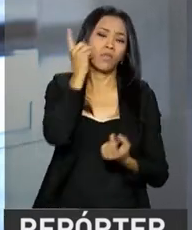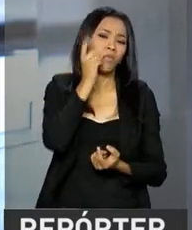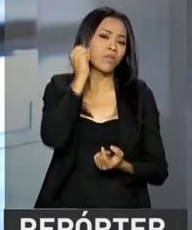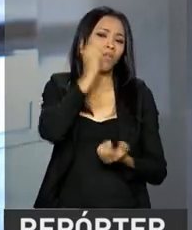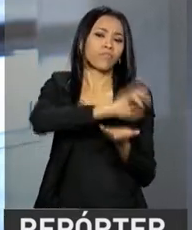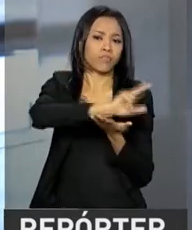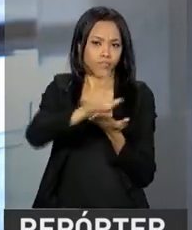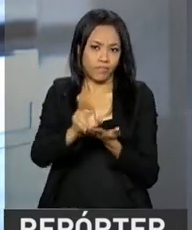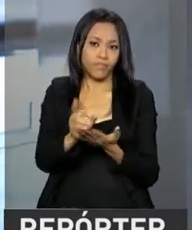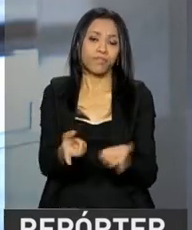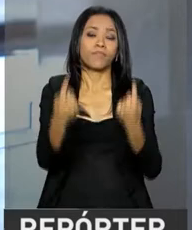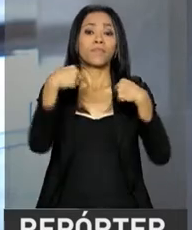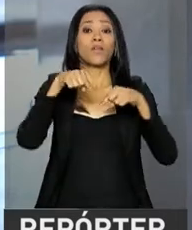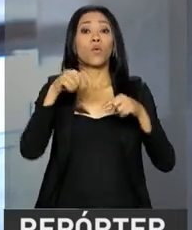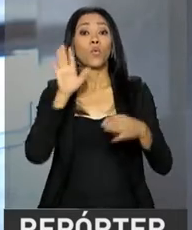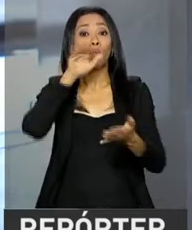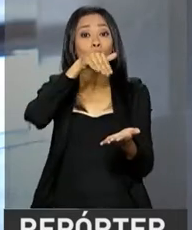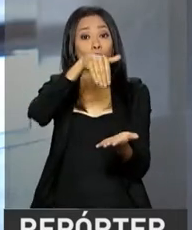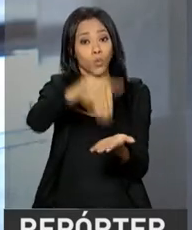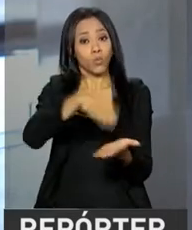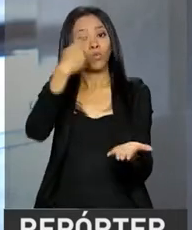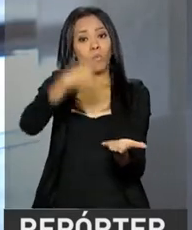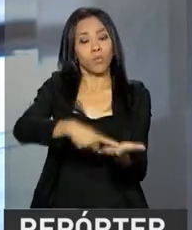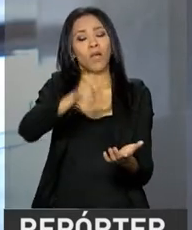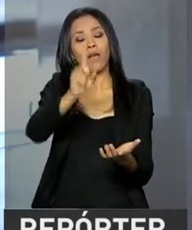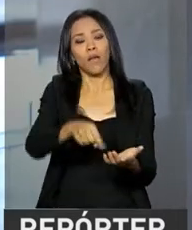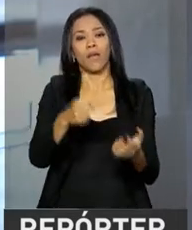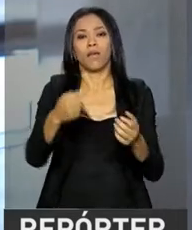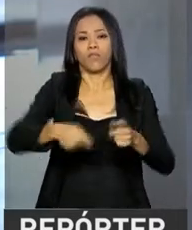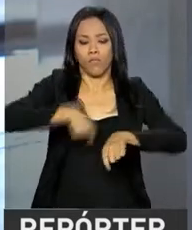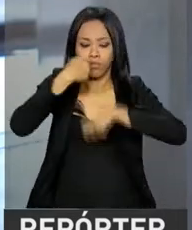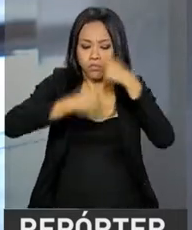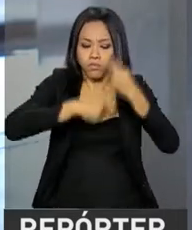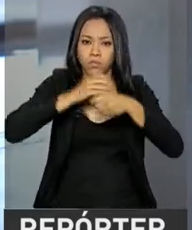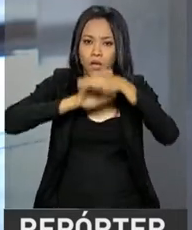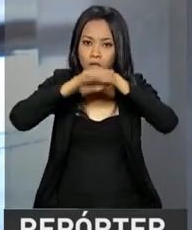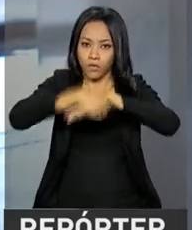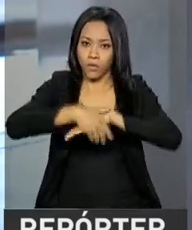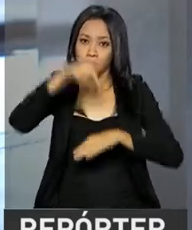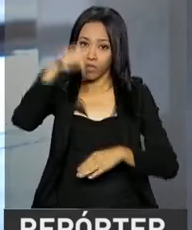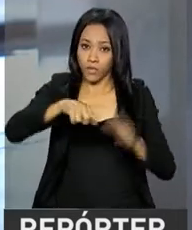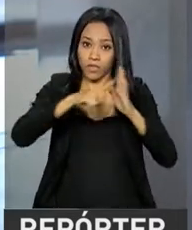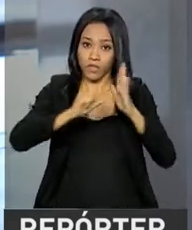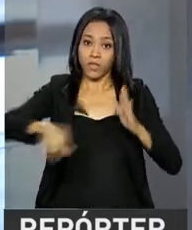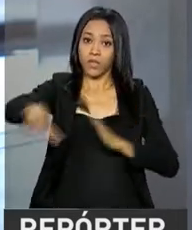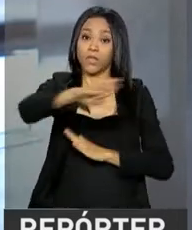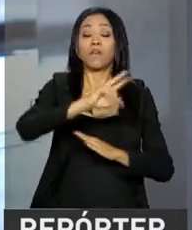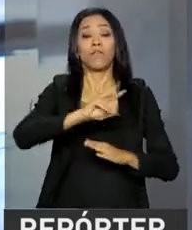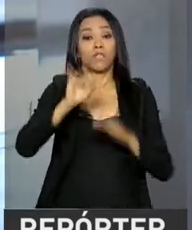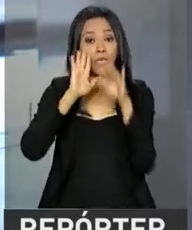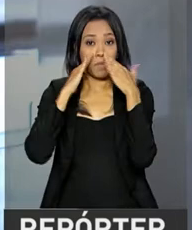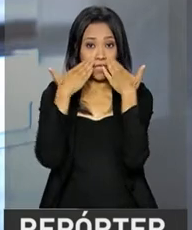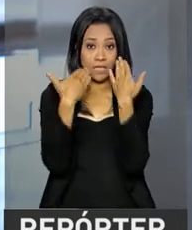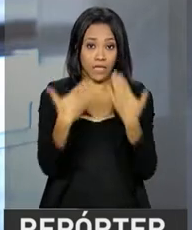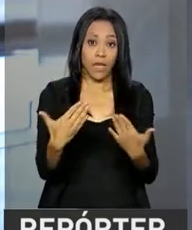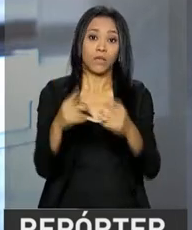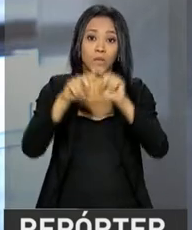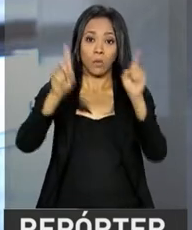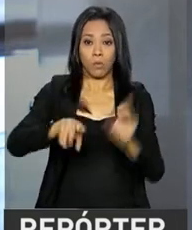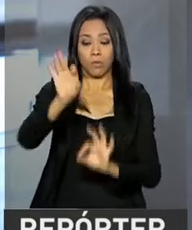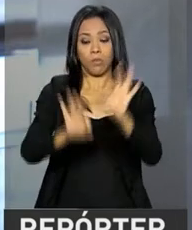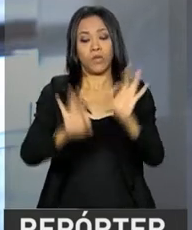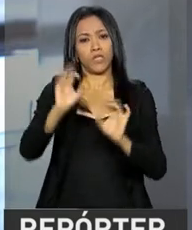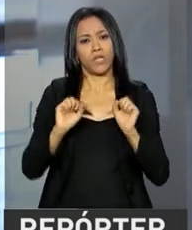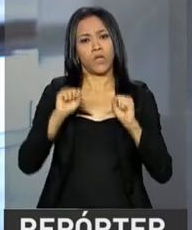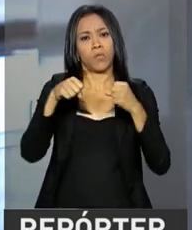presidente será um jantar com governadores aqui no palácio do planalto onde será apresentado o plano de recuperação fiscal